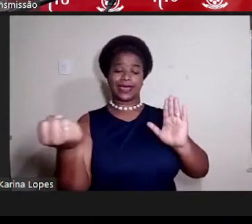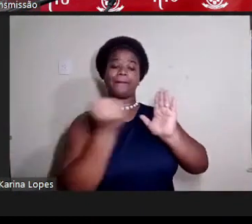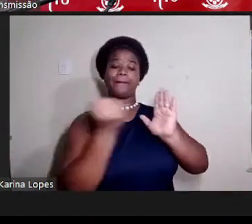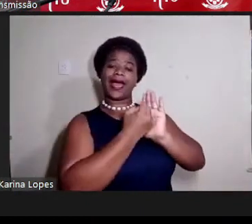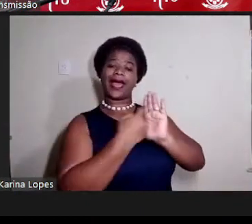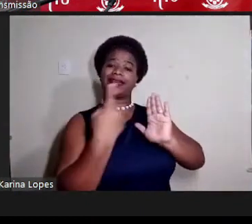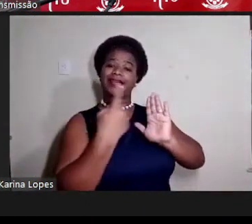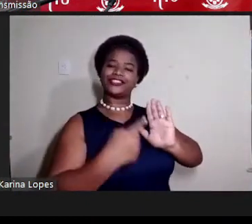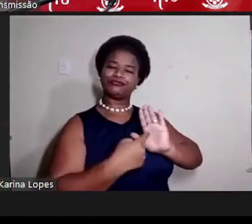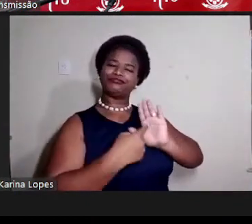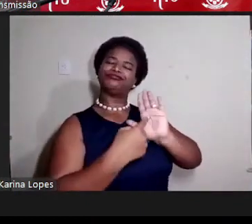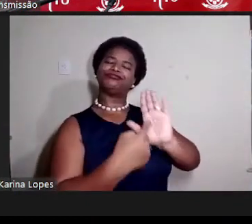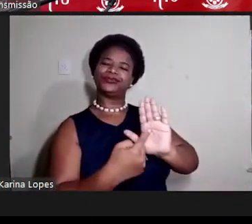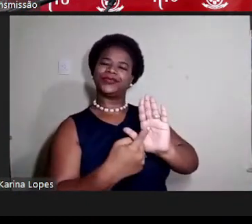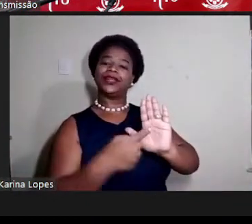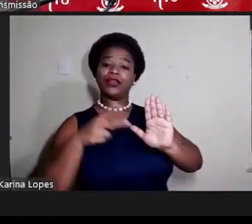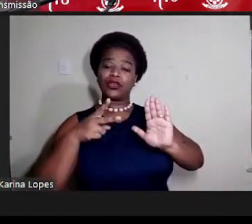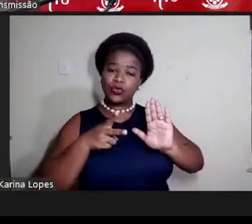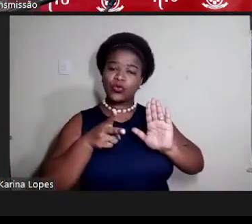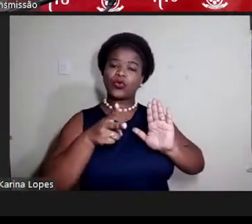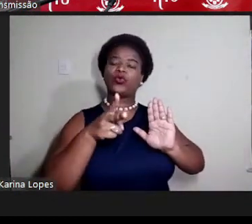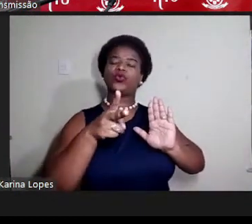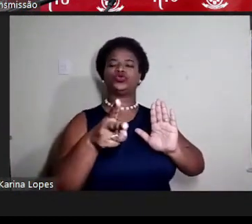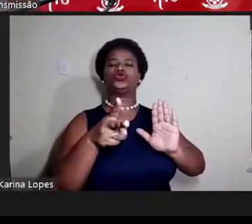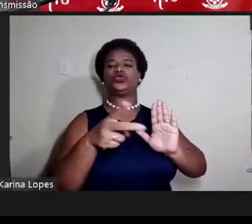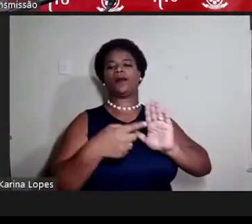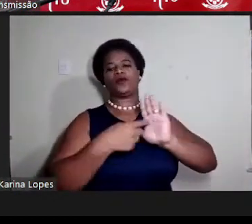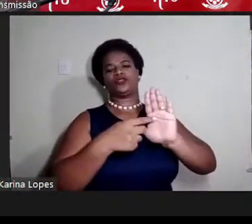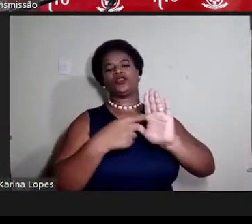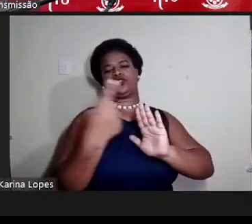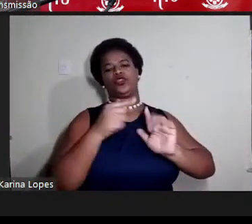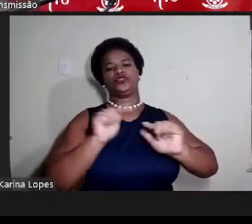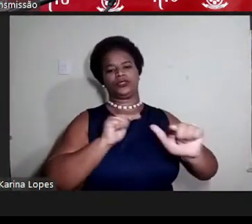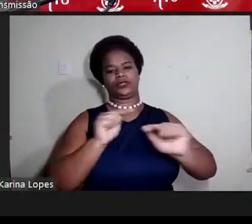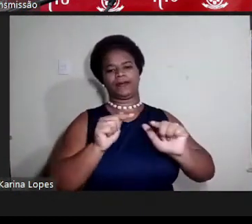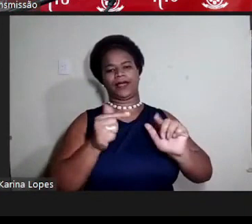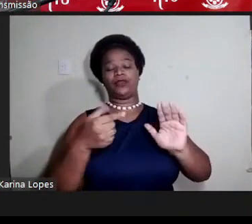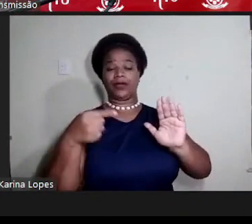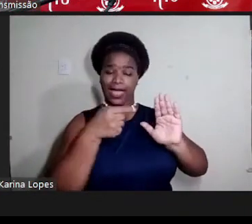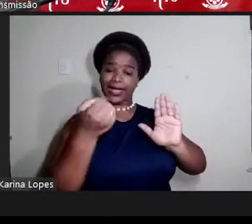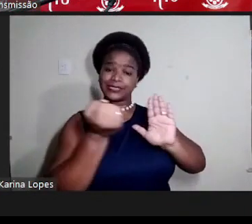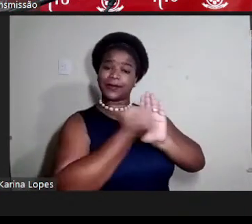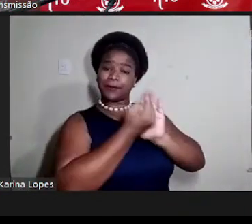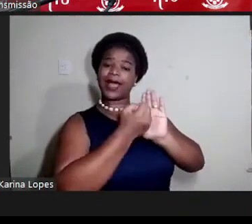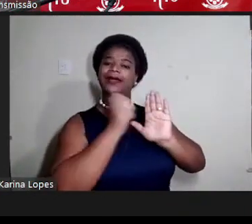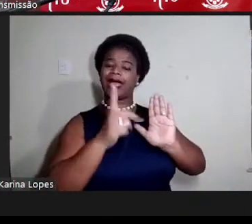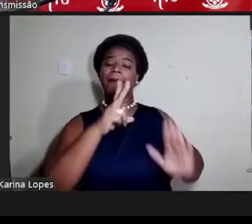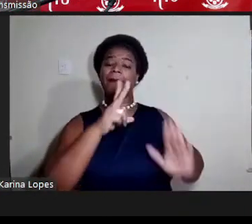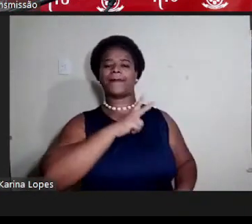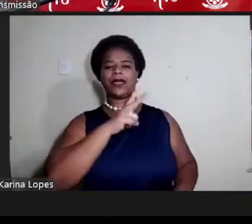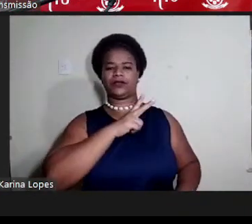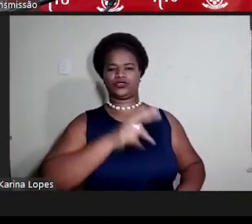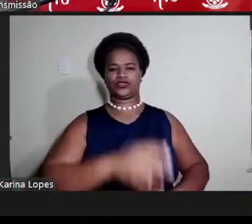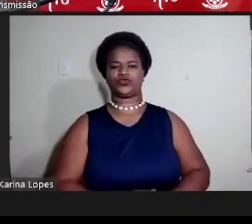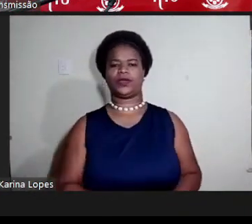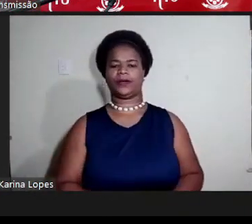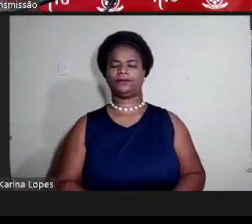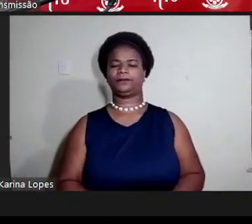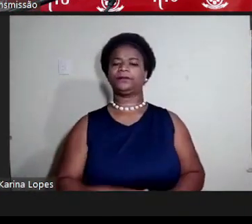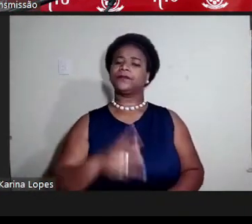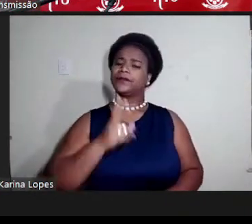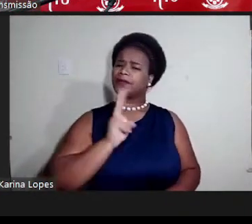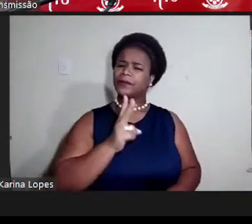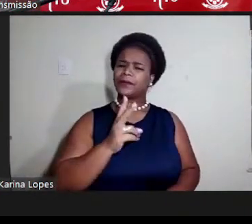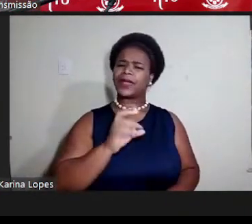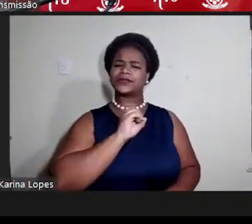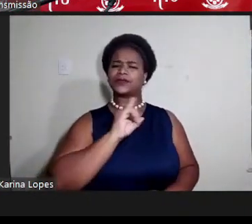ou estampando do nosso trabalho, essas sim, são individuais, mesmo que prova do